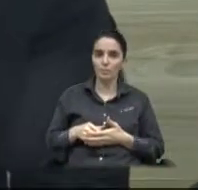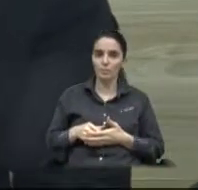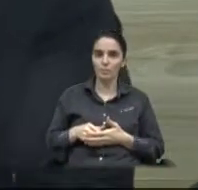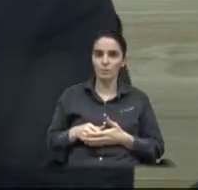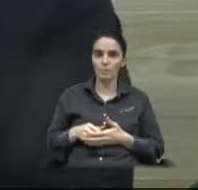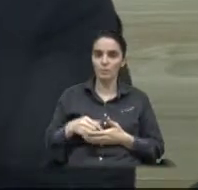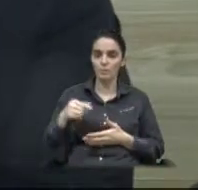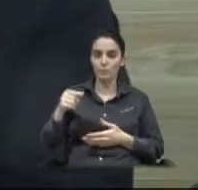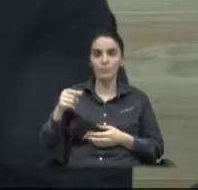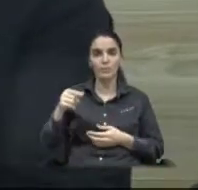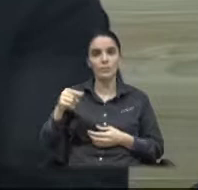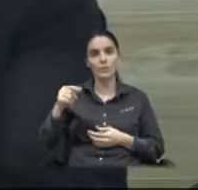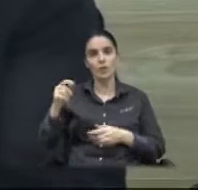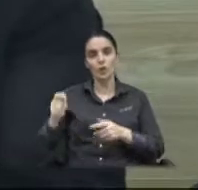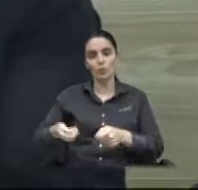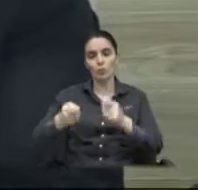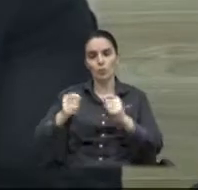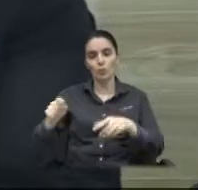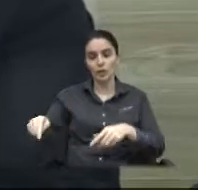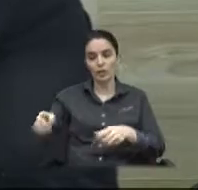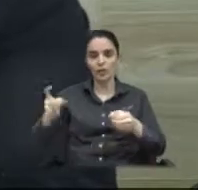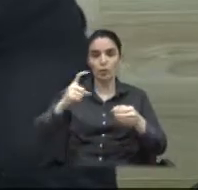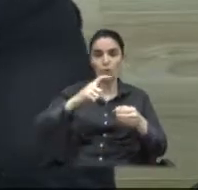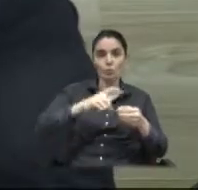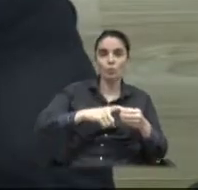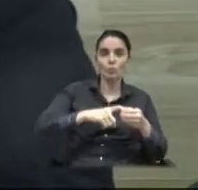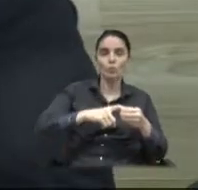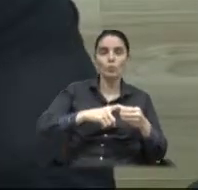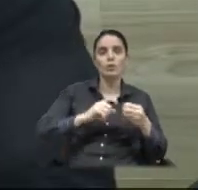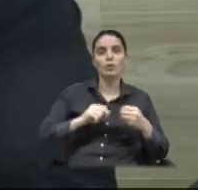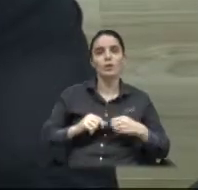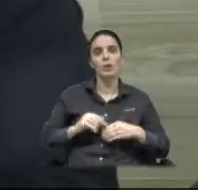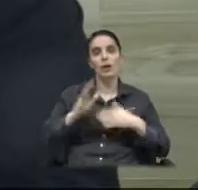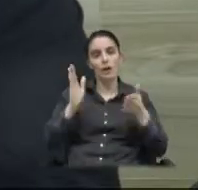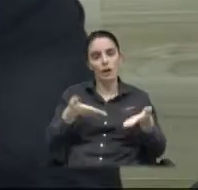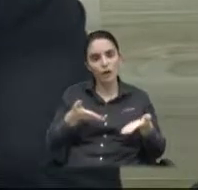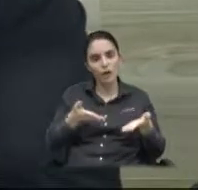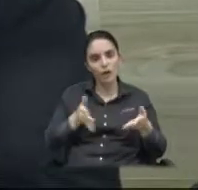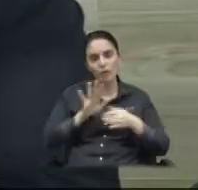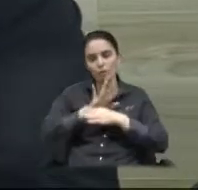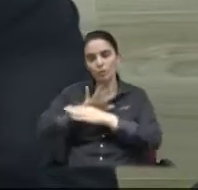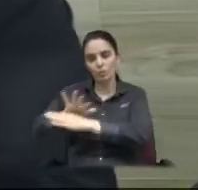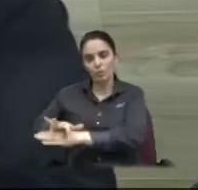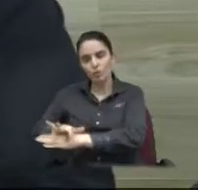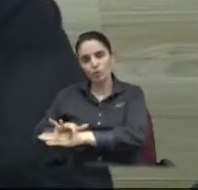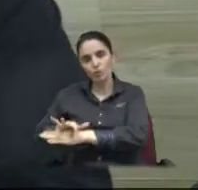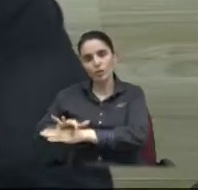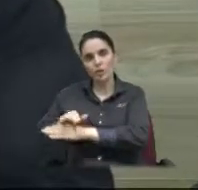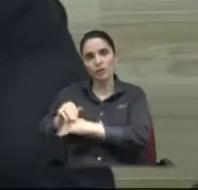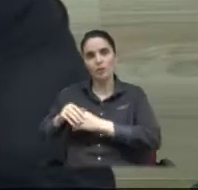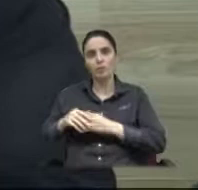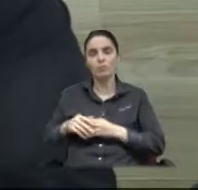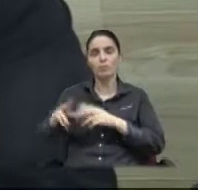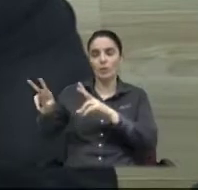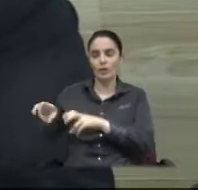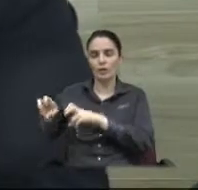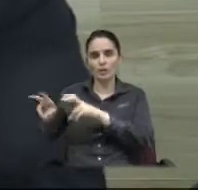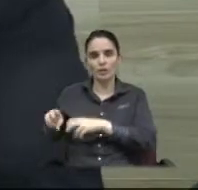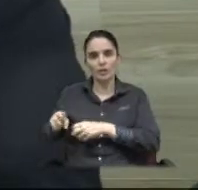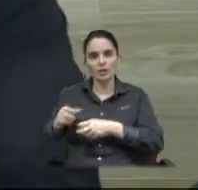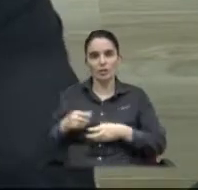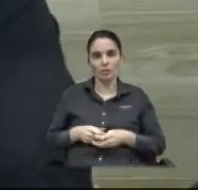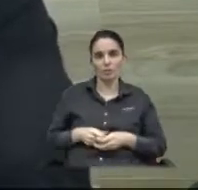lá na fazenda com os colonos para ele prestar o atendimento médico e ele não recebe nada por isso.